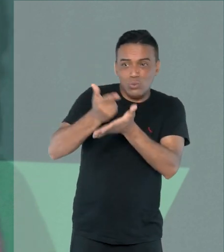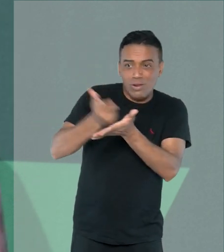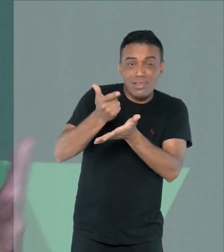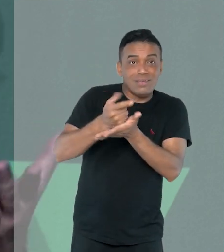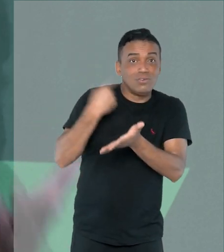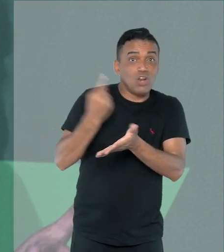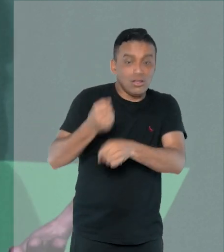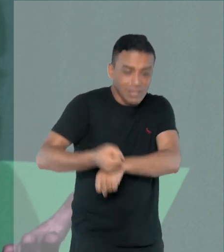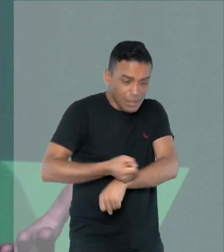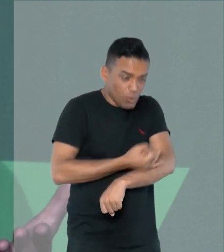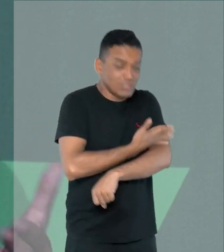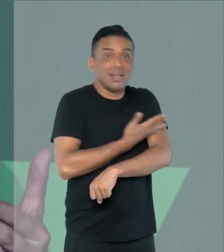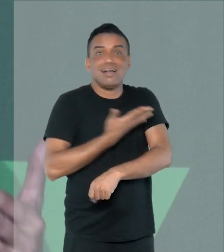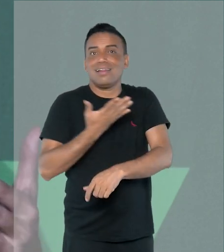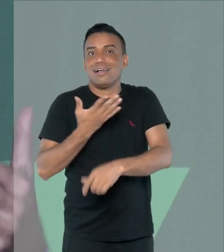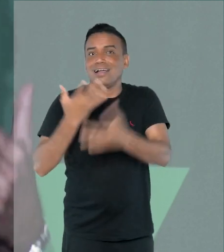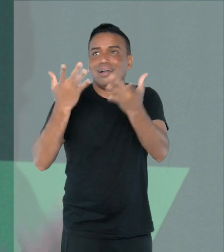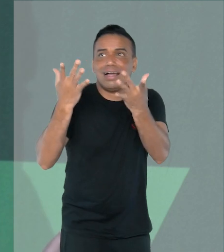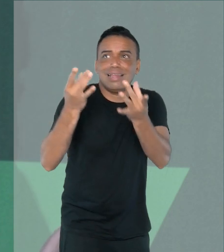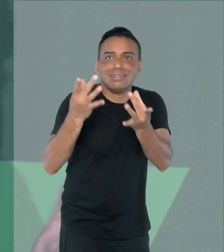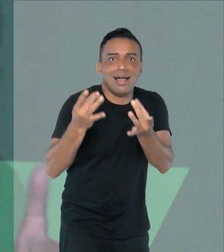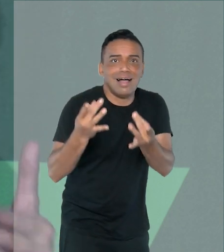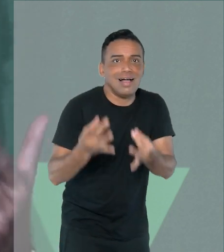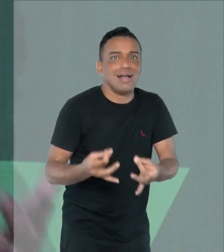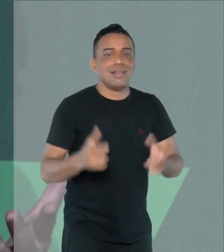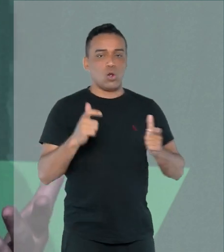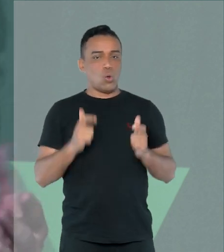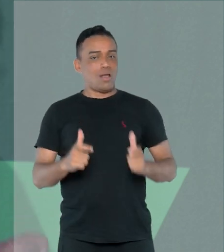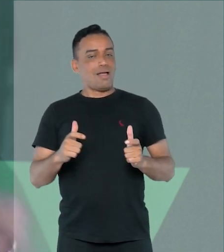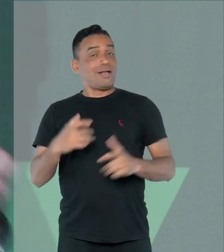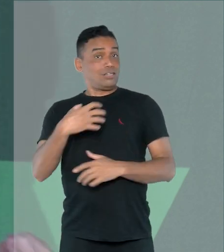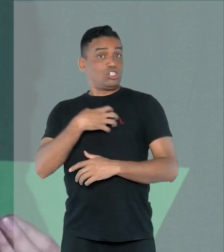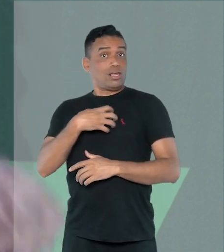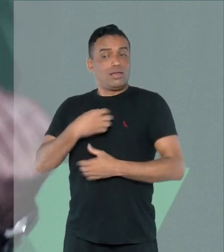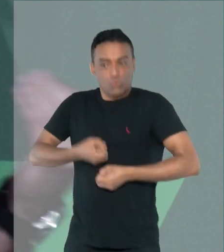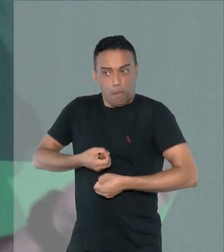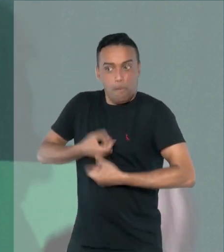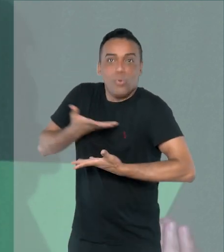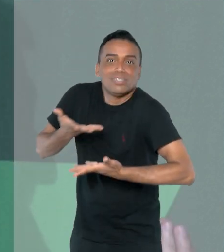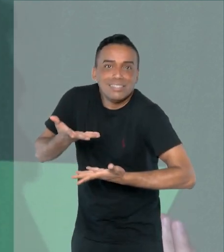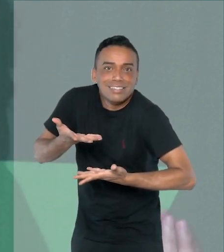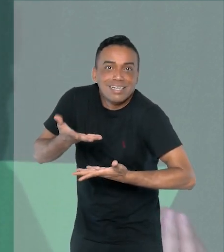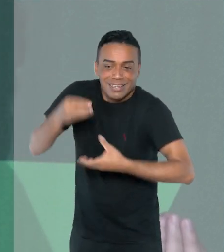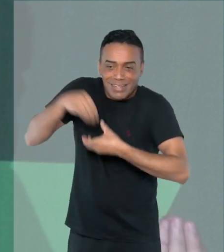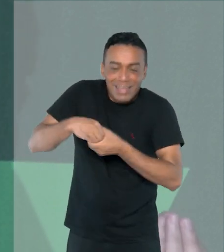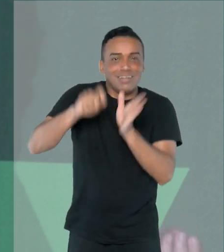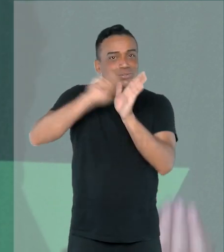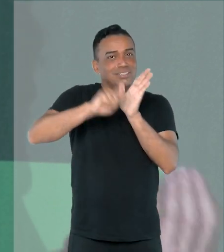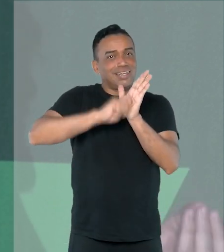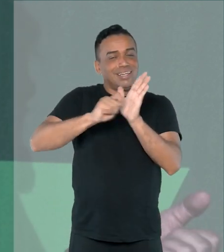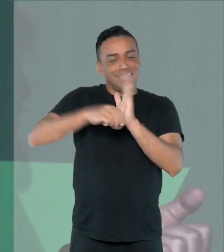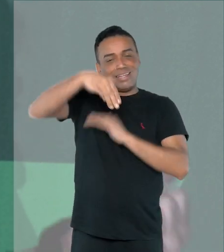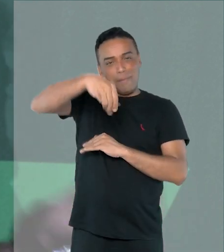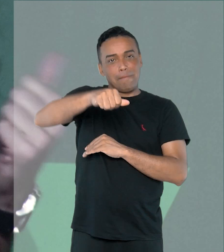emociona com a descrição, né, do ambiente e o jeito, a poesia que há na escrita da Mary.